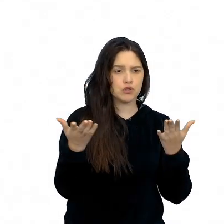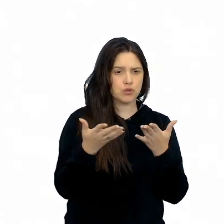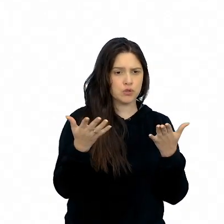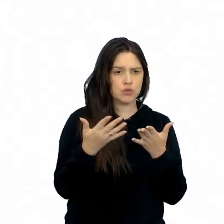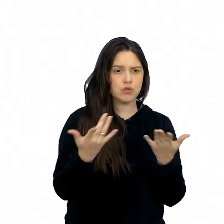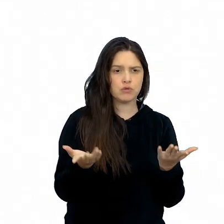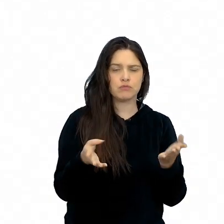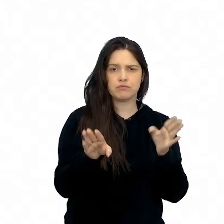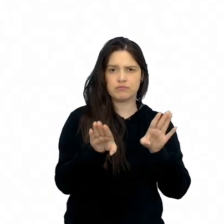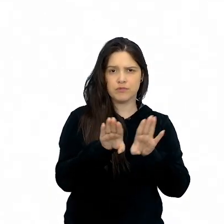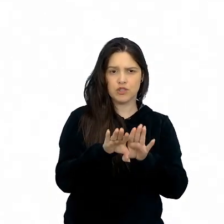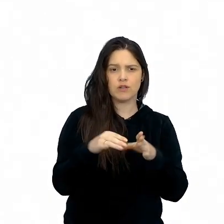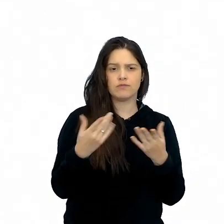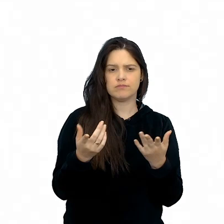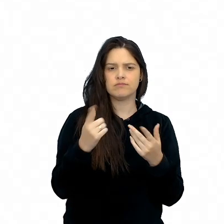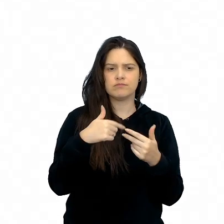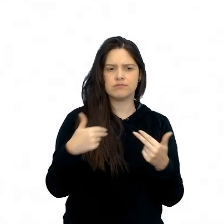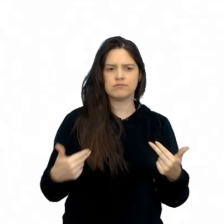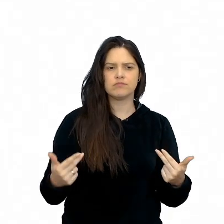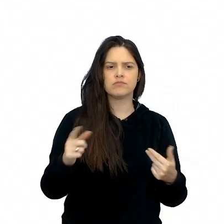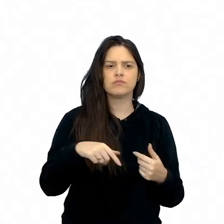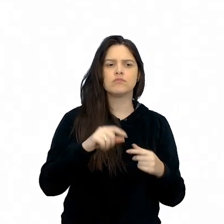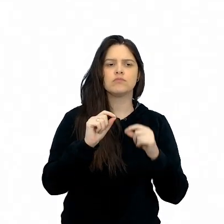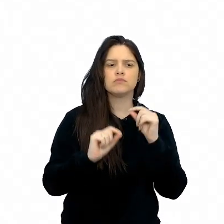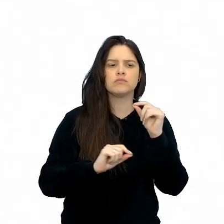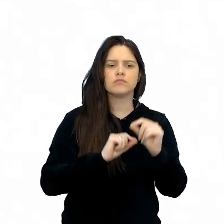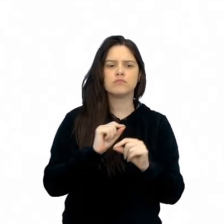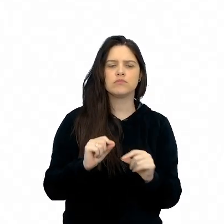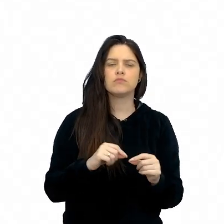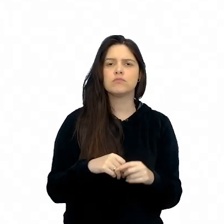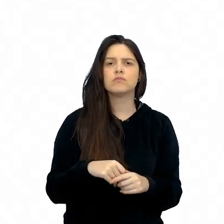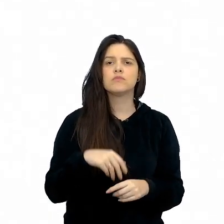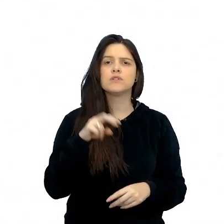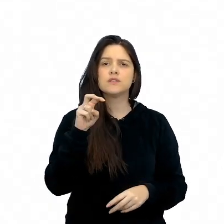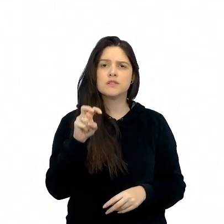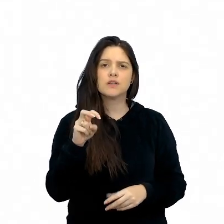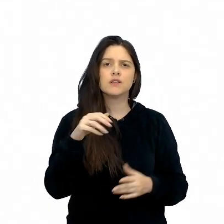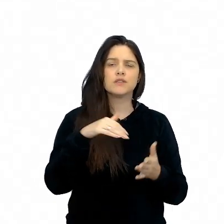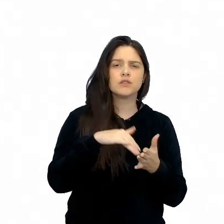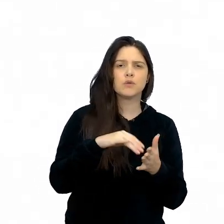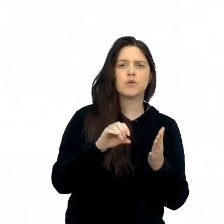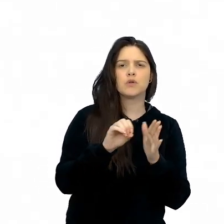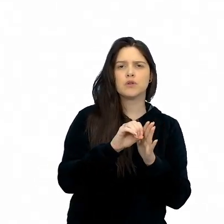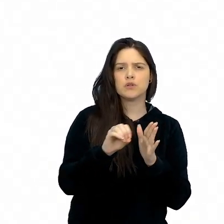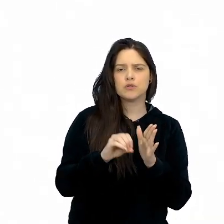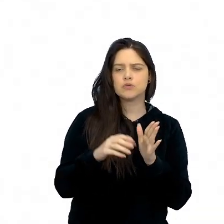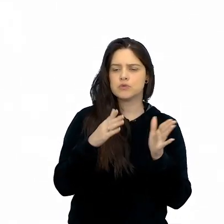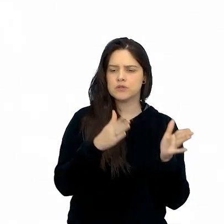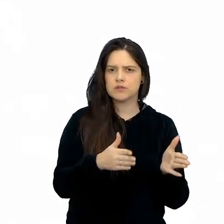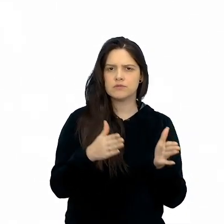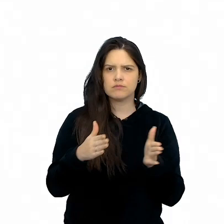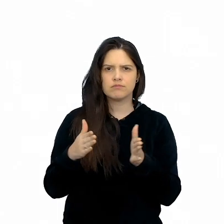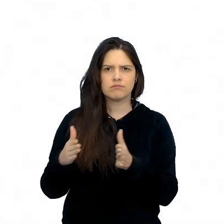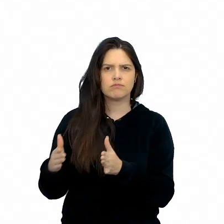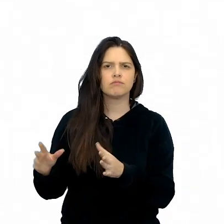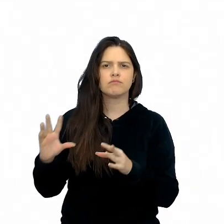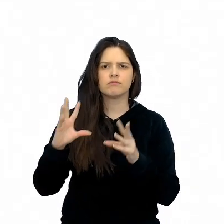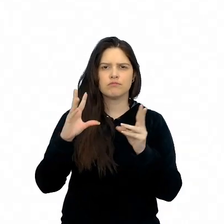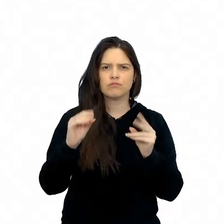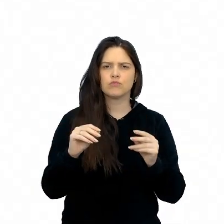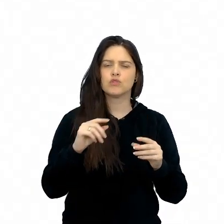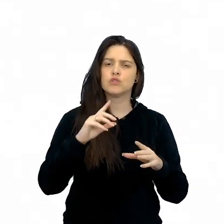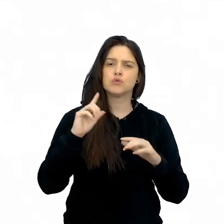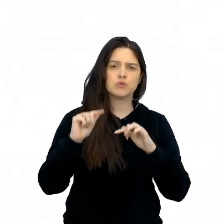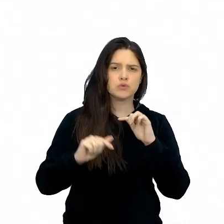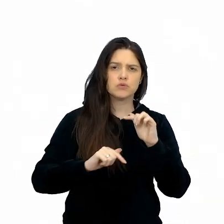gente ter uma ideia, 28/4, nós trabalhamos com a situação de aprendizagem 5, foi a formação de etapa. No dia 5/5, nós